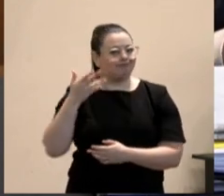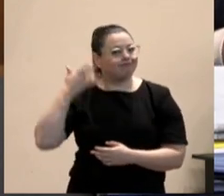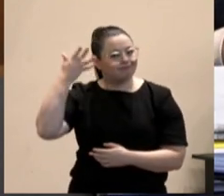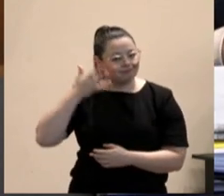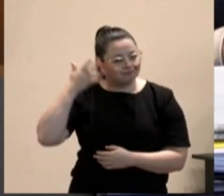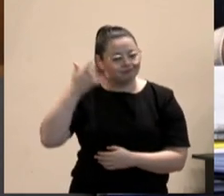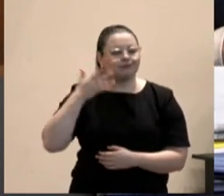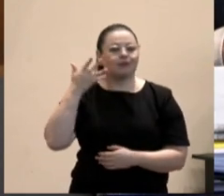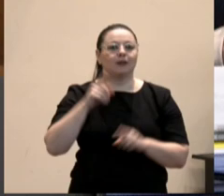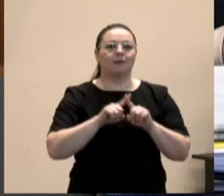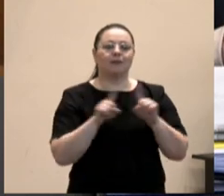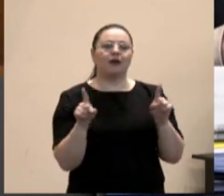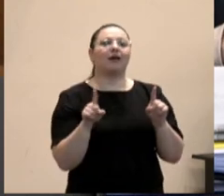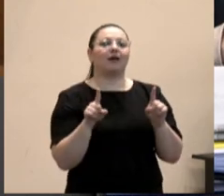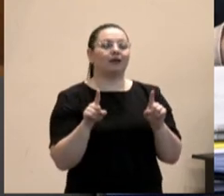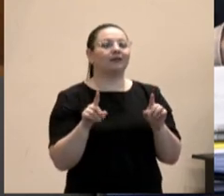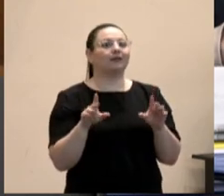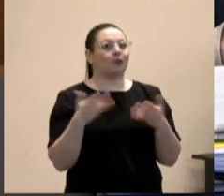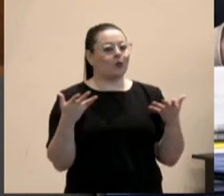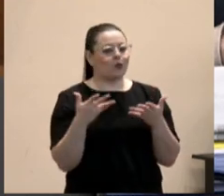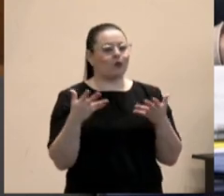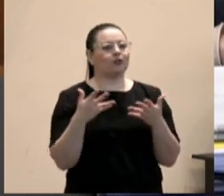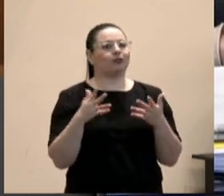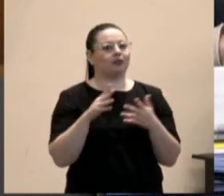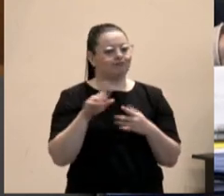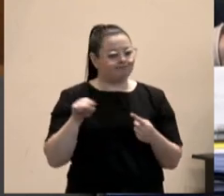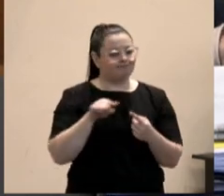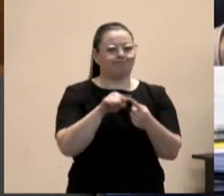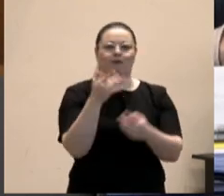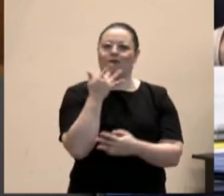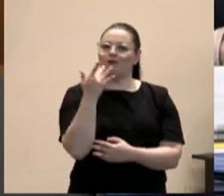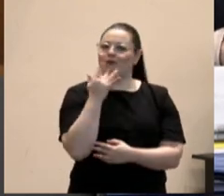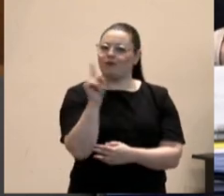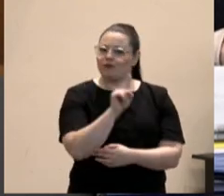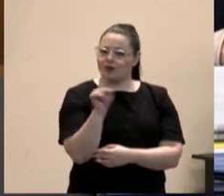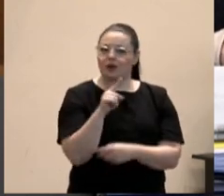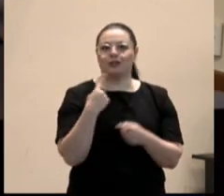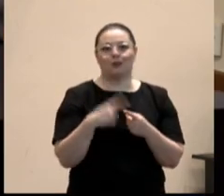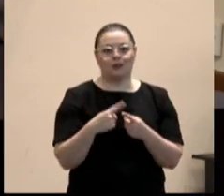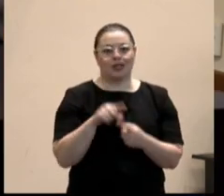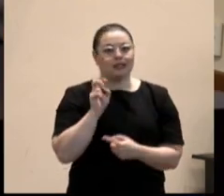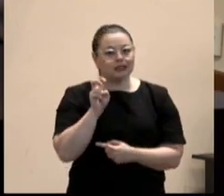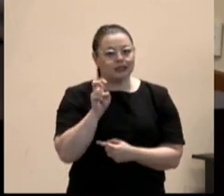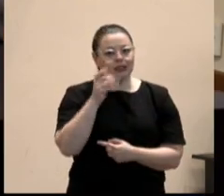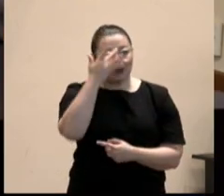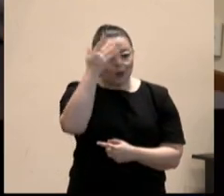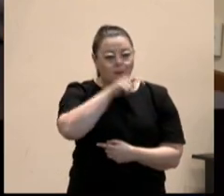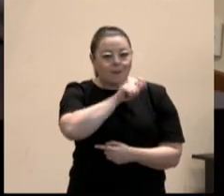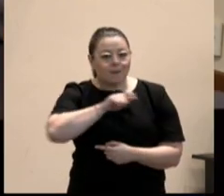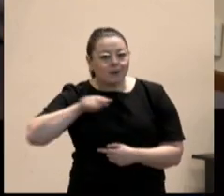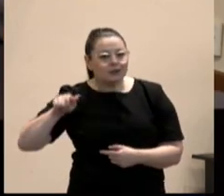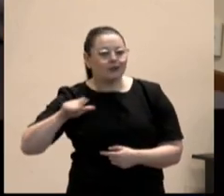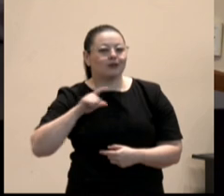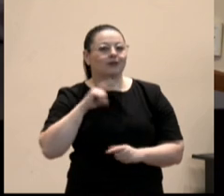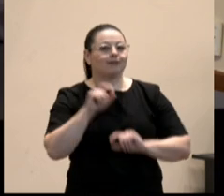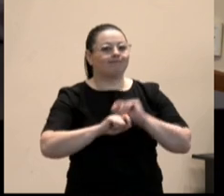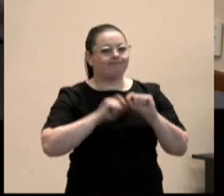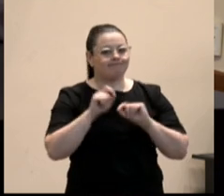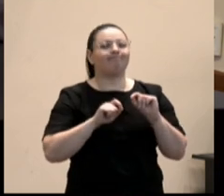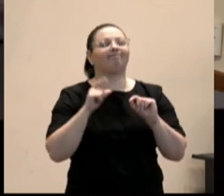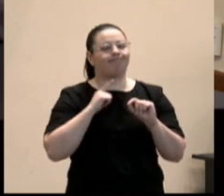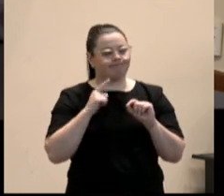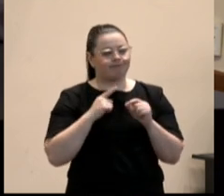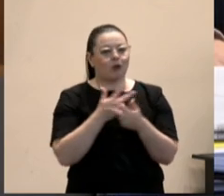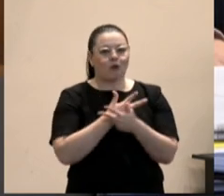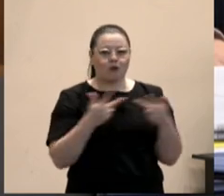palestrantes e a tarefa aqui também não vai ser fácil, porque são 5 pessoas que têm, de fato, muito a contribuir.